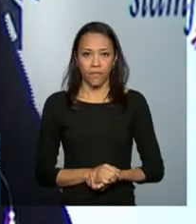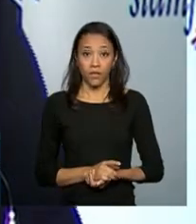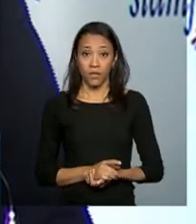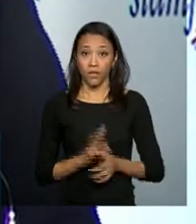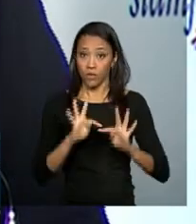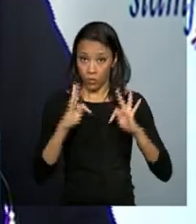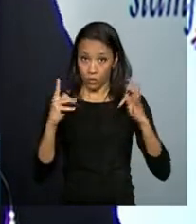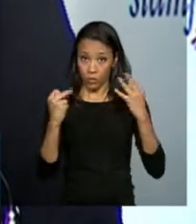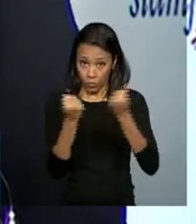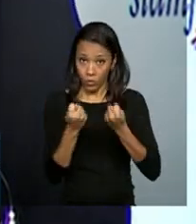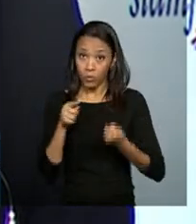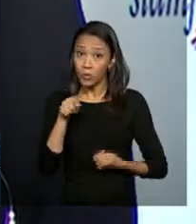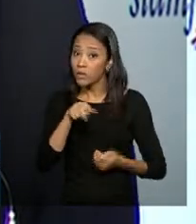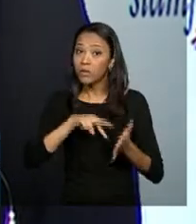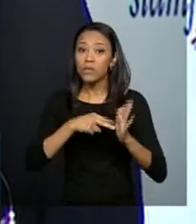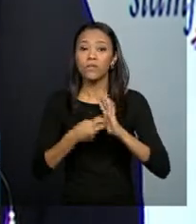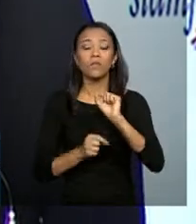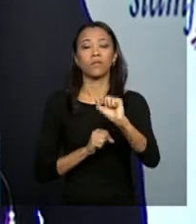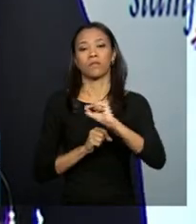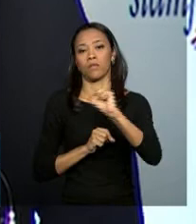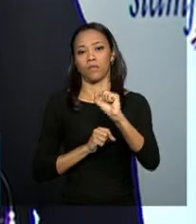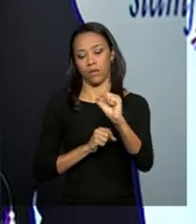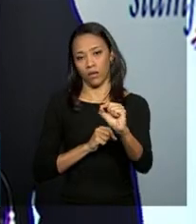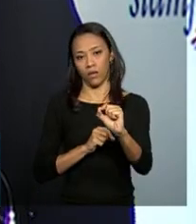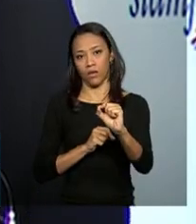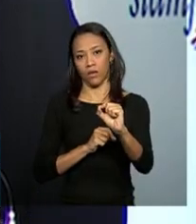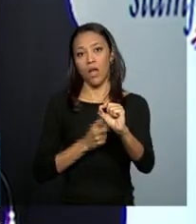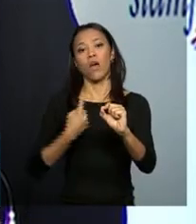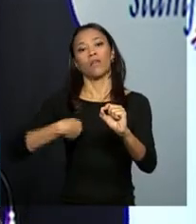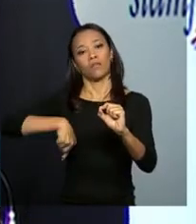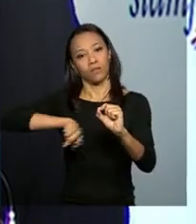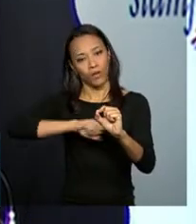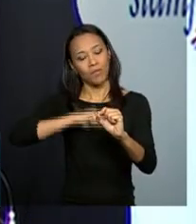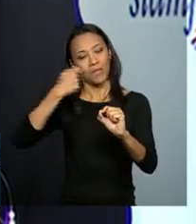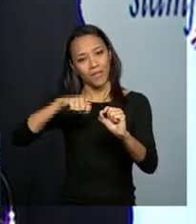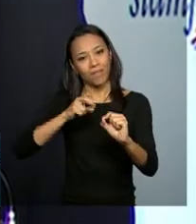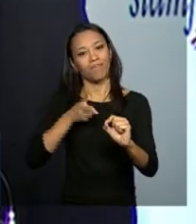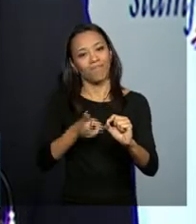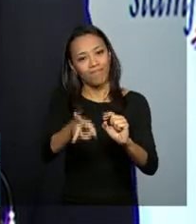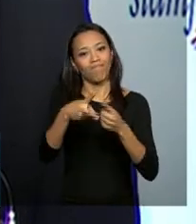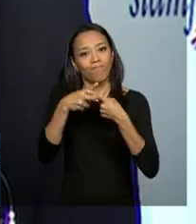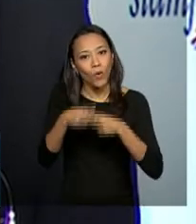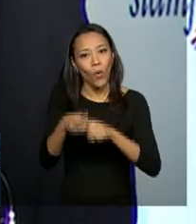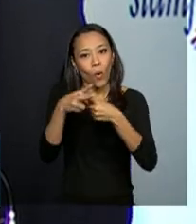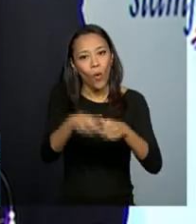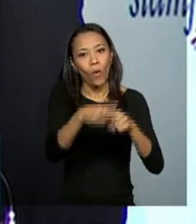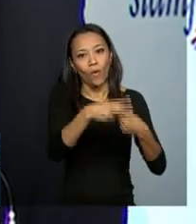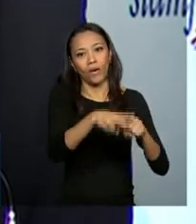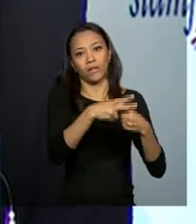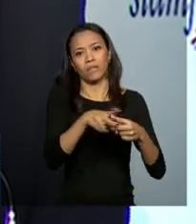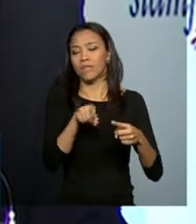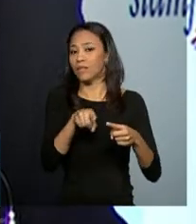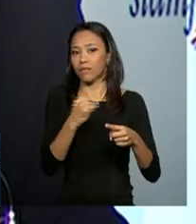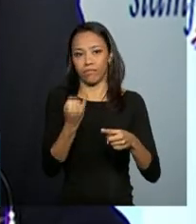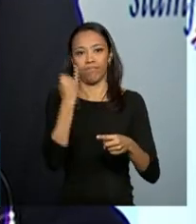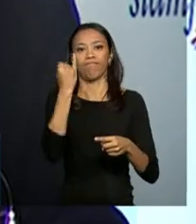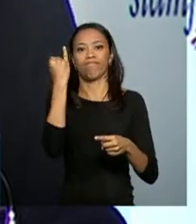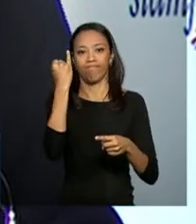Tudo isso significa o seguinte, nós temos de fazer correções e ajustes, e eles são